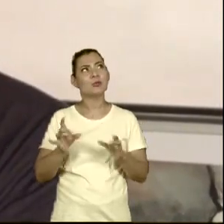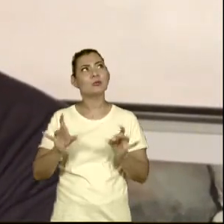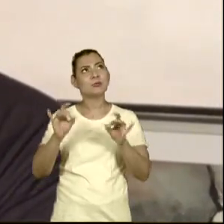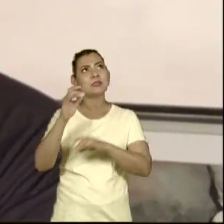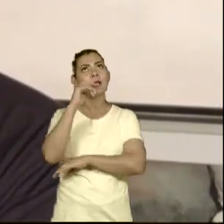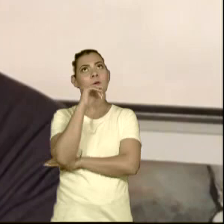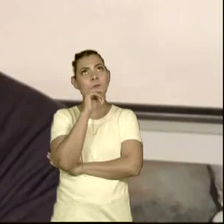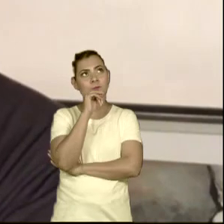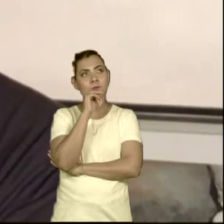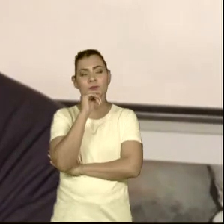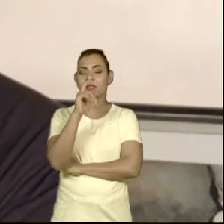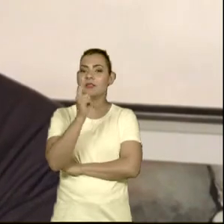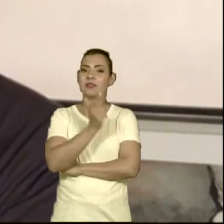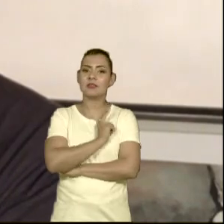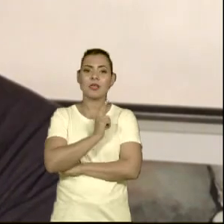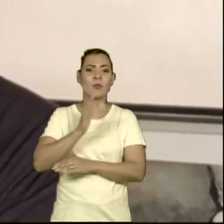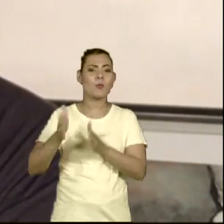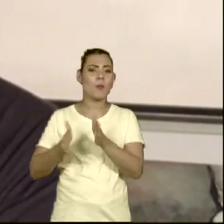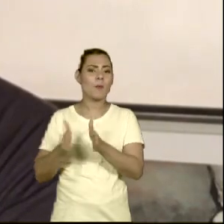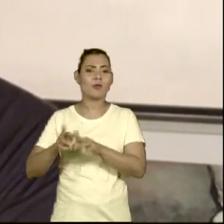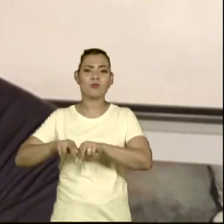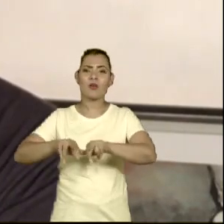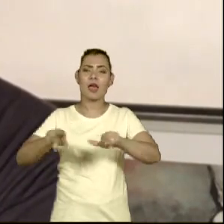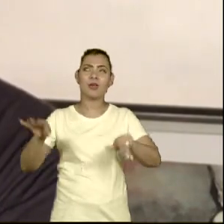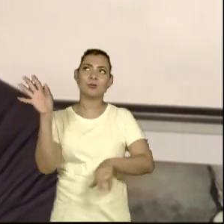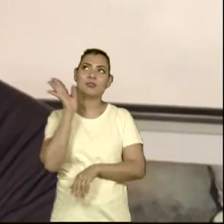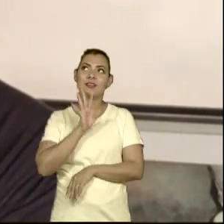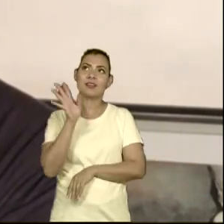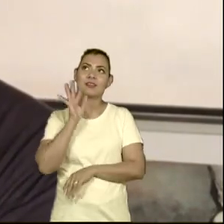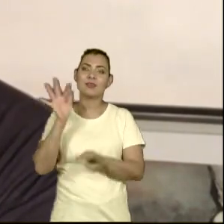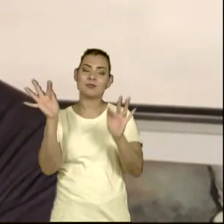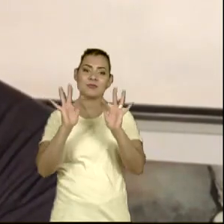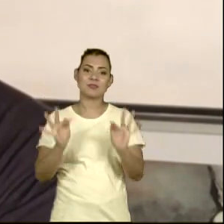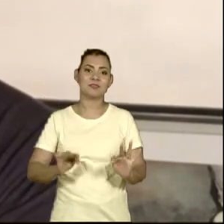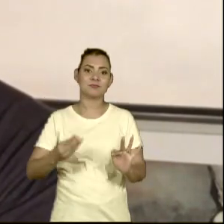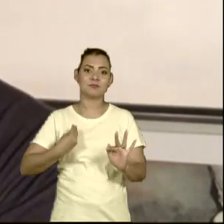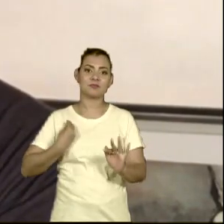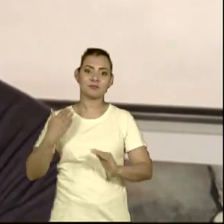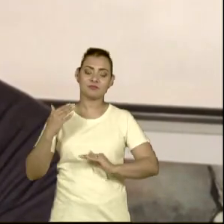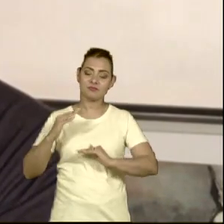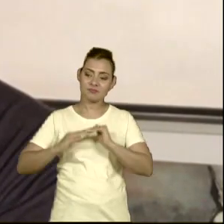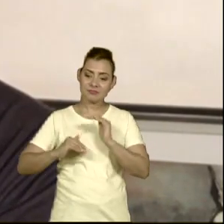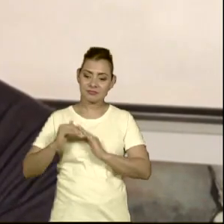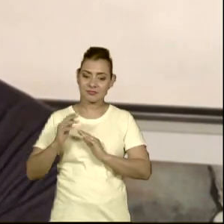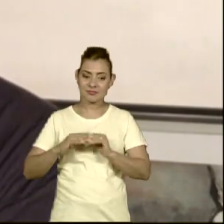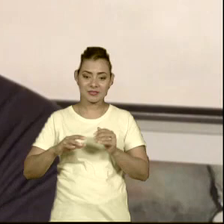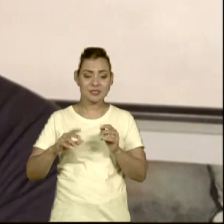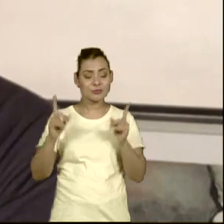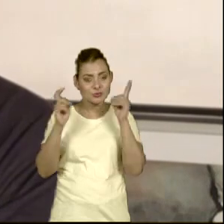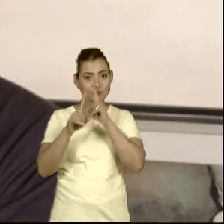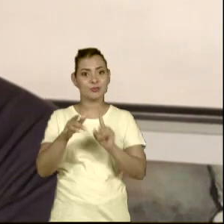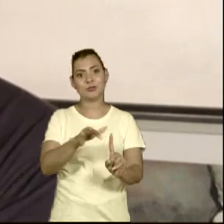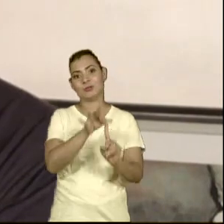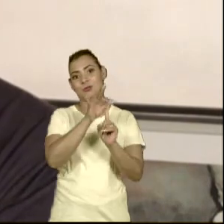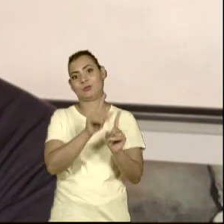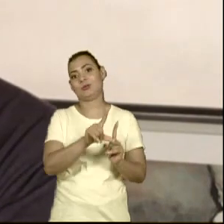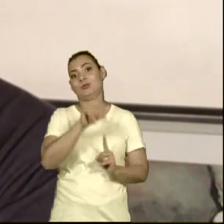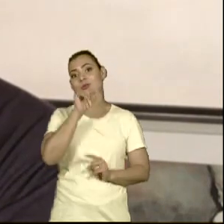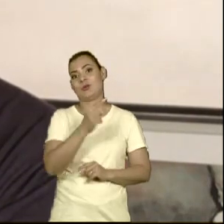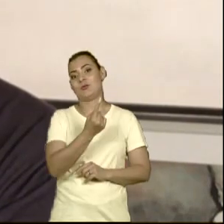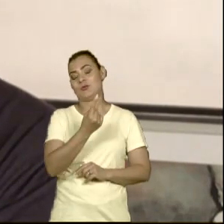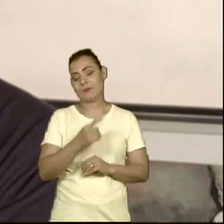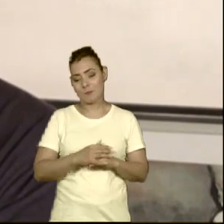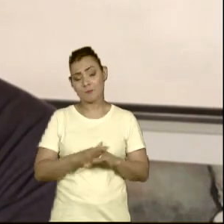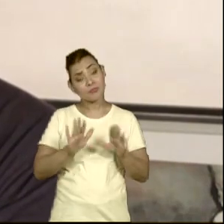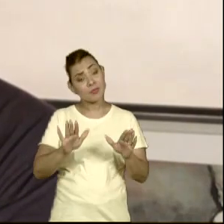Isis, eu tenho tanto momento tão legal, tão feliz na carreira que é tão difícil falar, mas talvez tenha sido